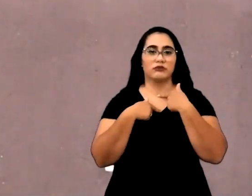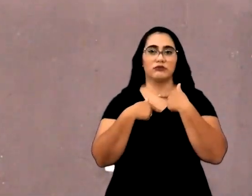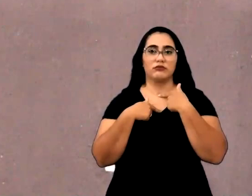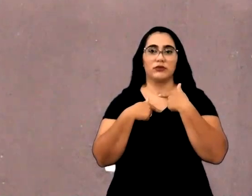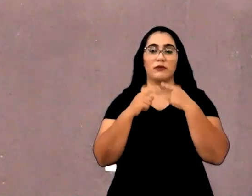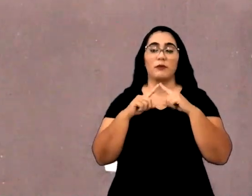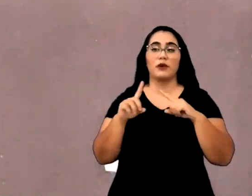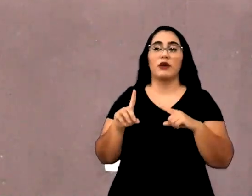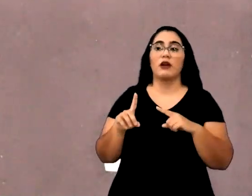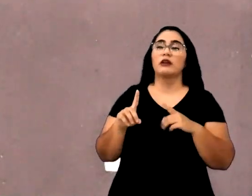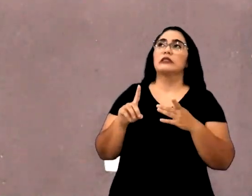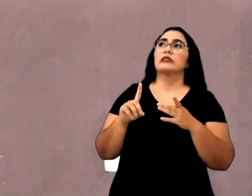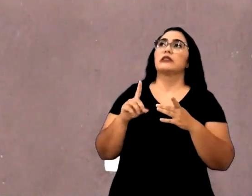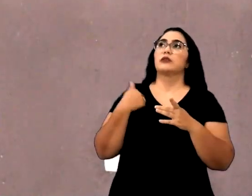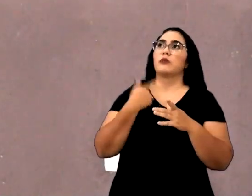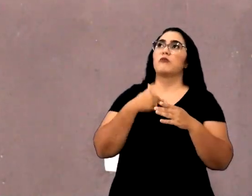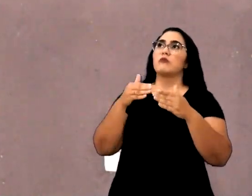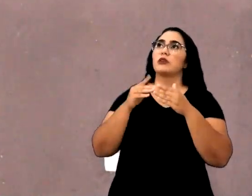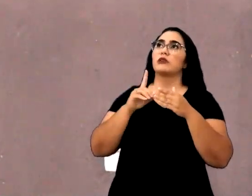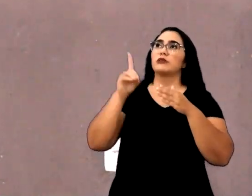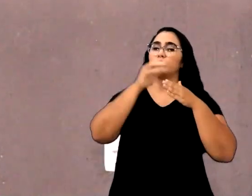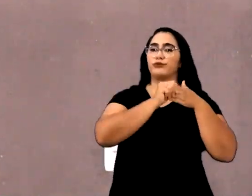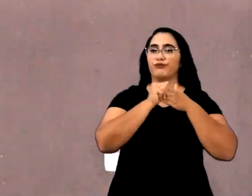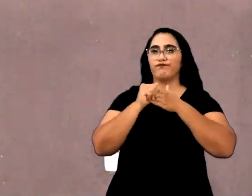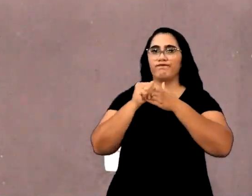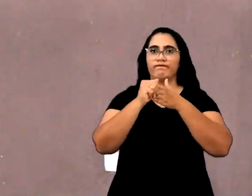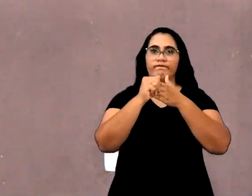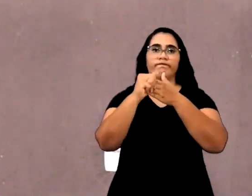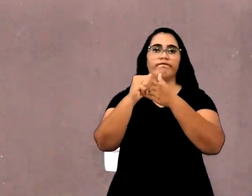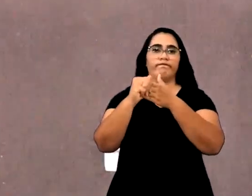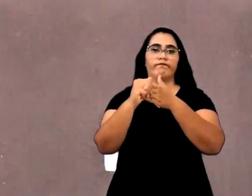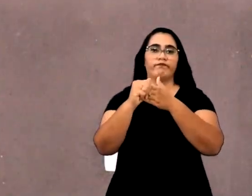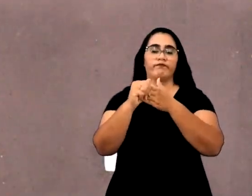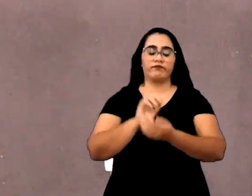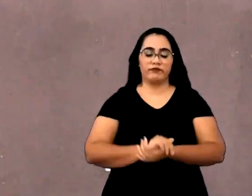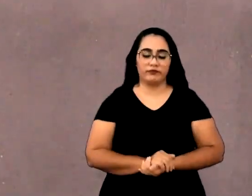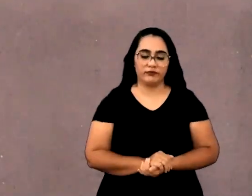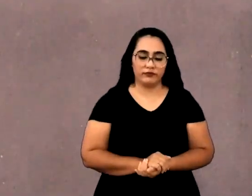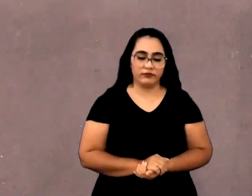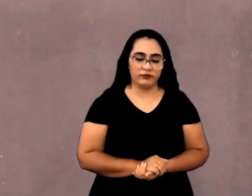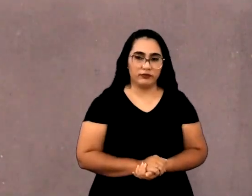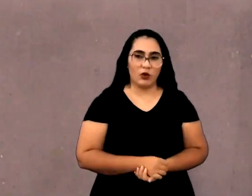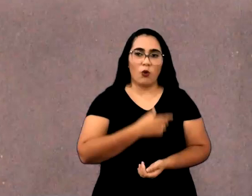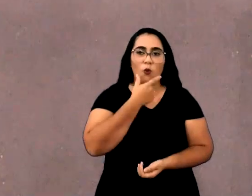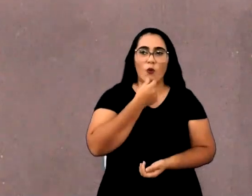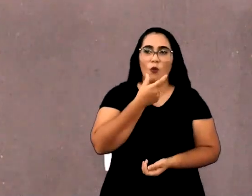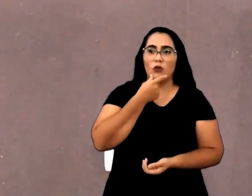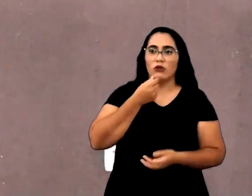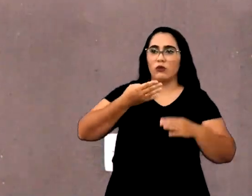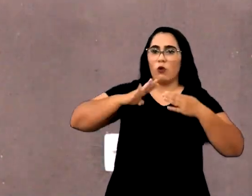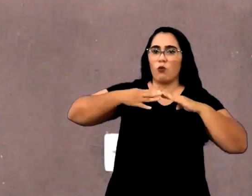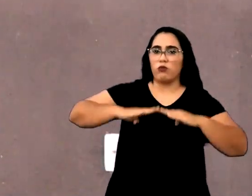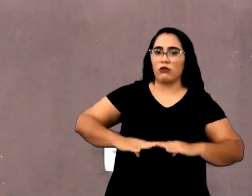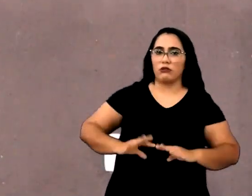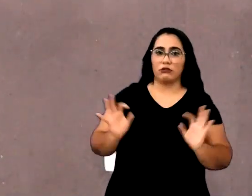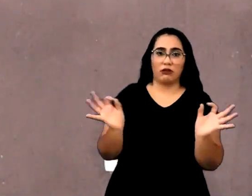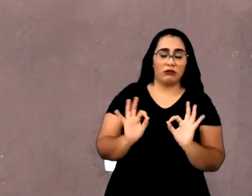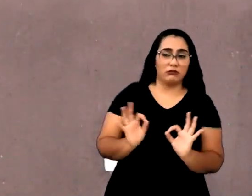E Deus nos conduz nesse momento. Então, o homem que não se humilha